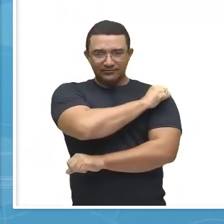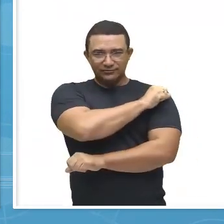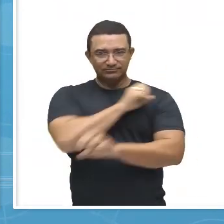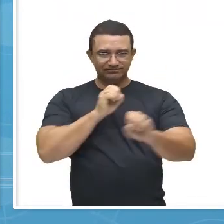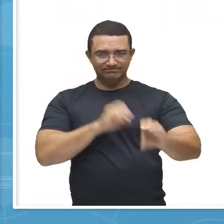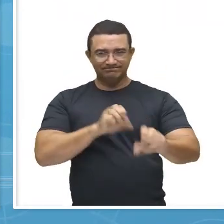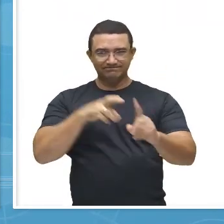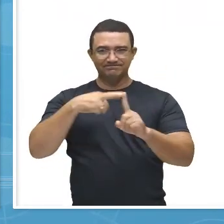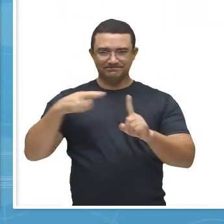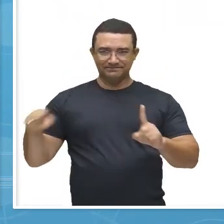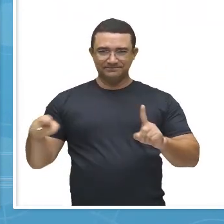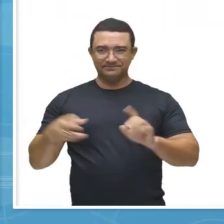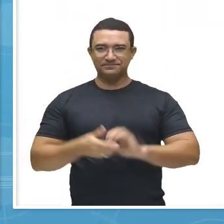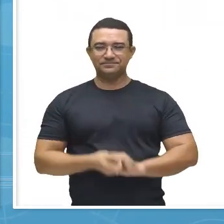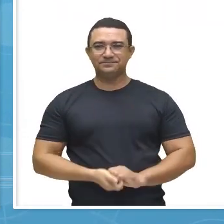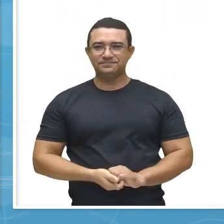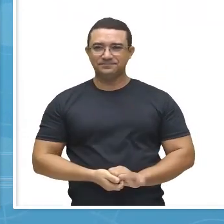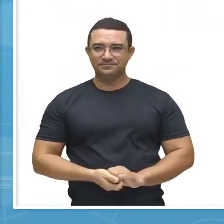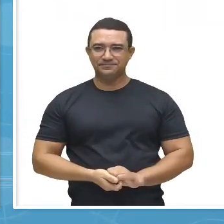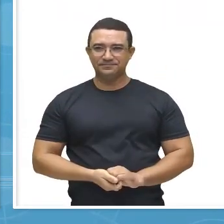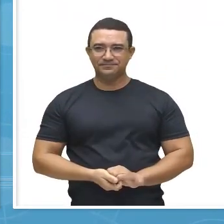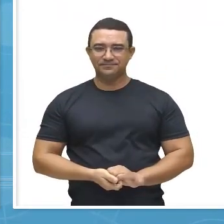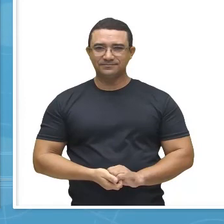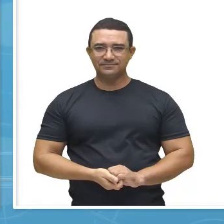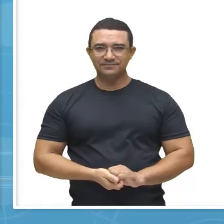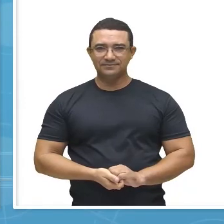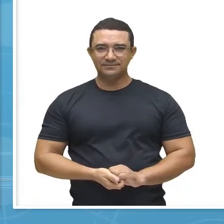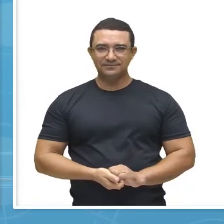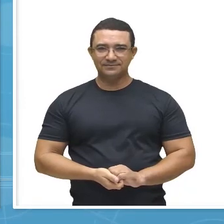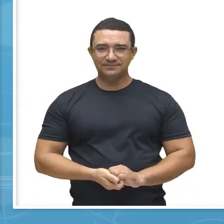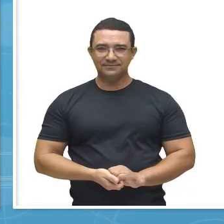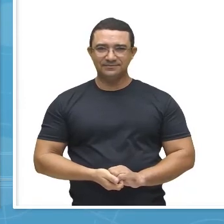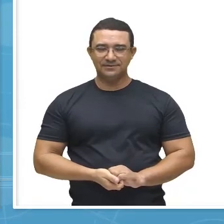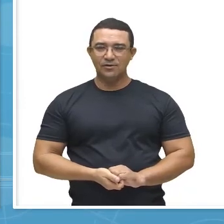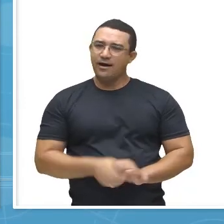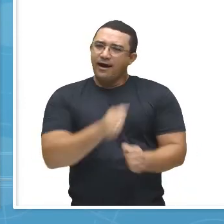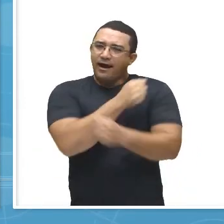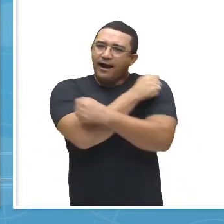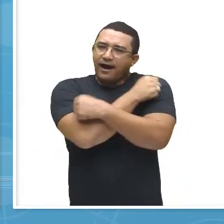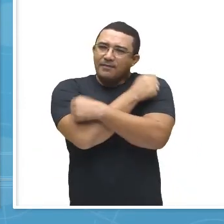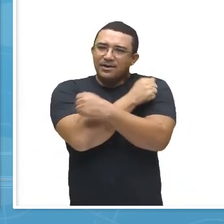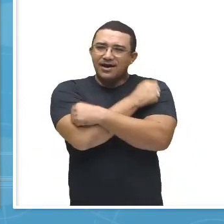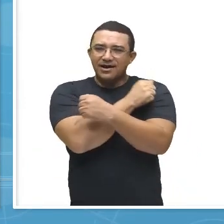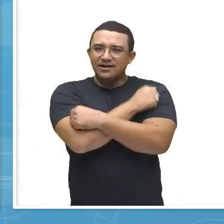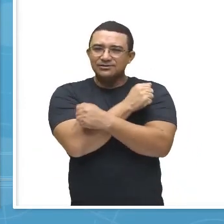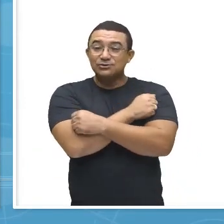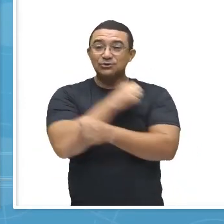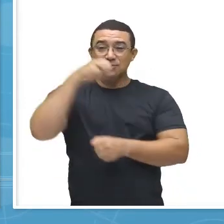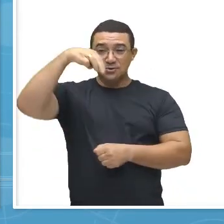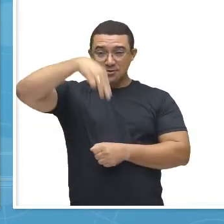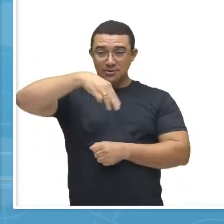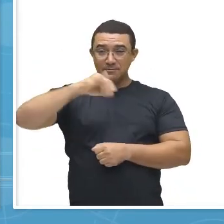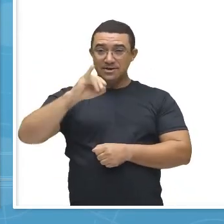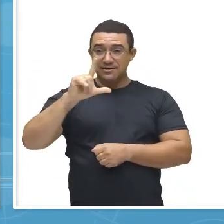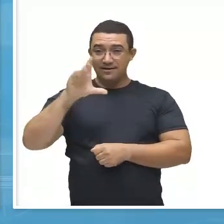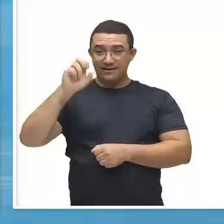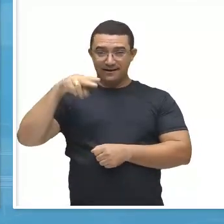juntos, vamos lá. Quero registrar aqui um grande abraço para Milena